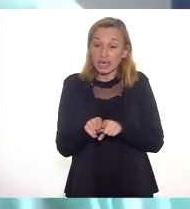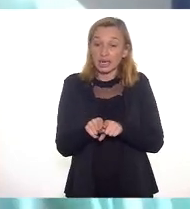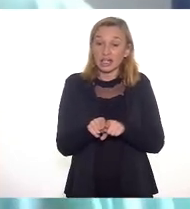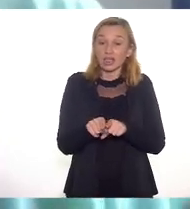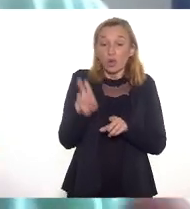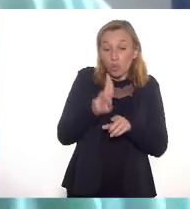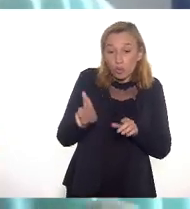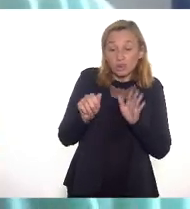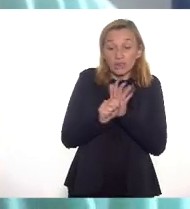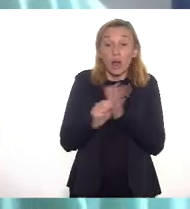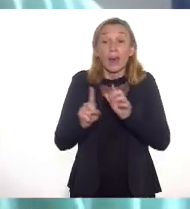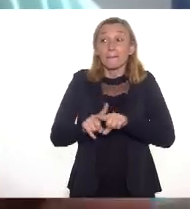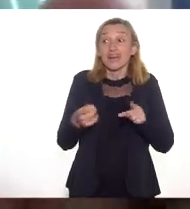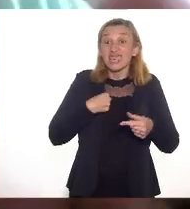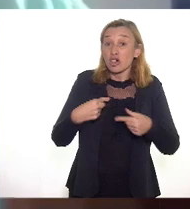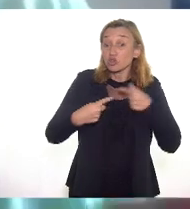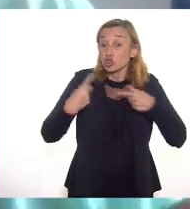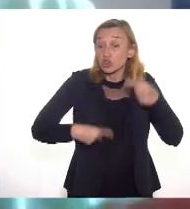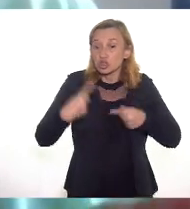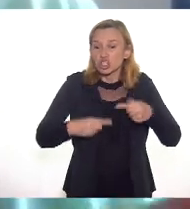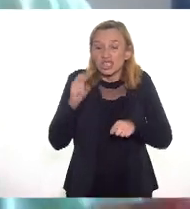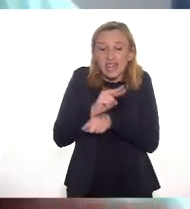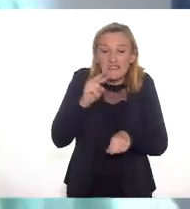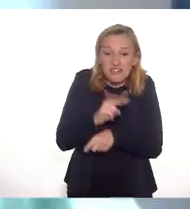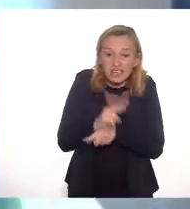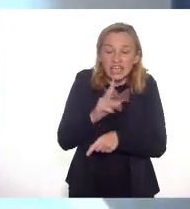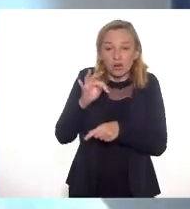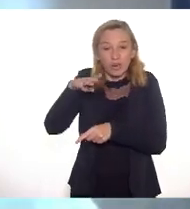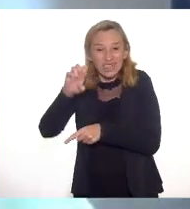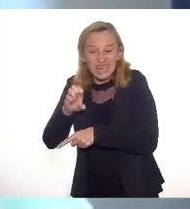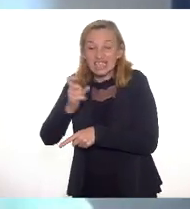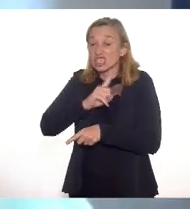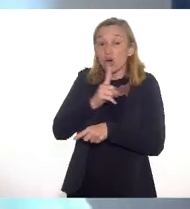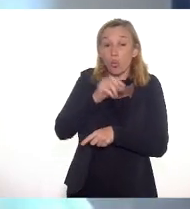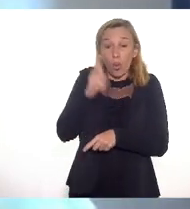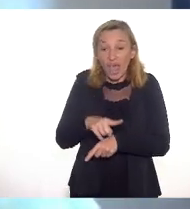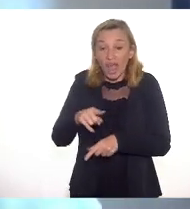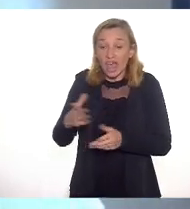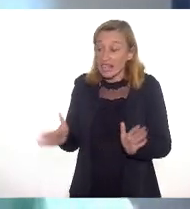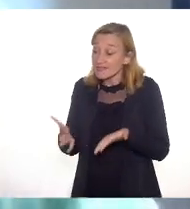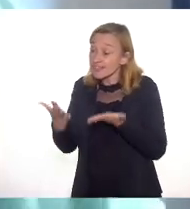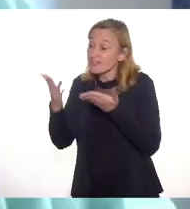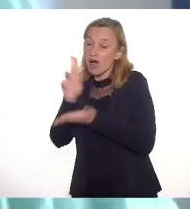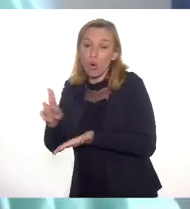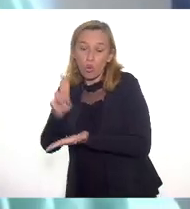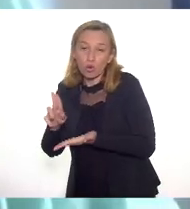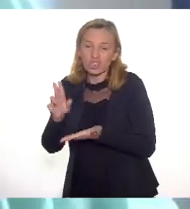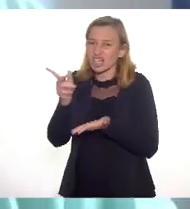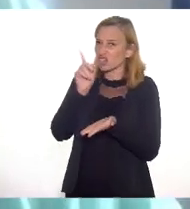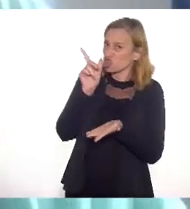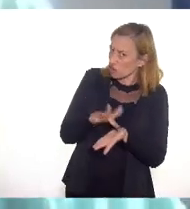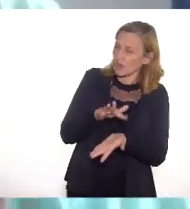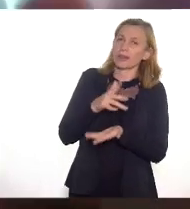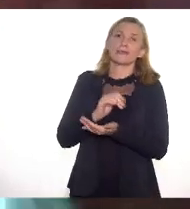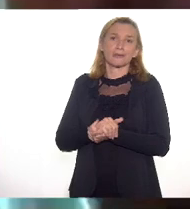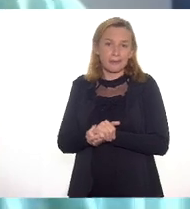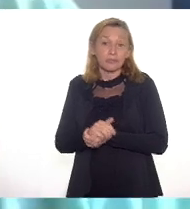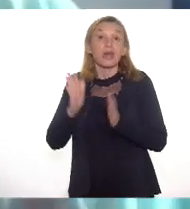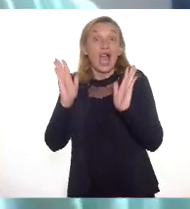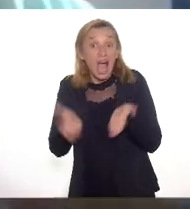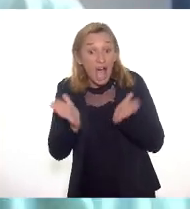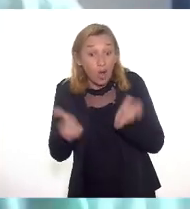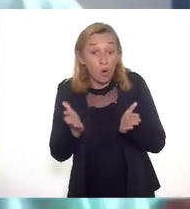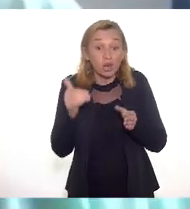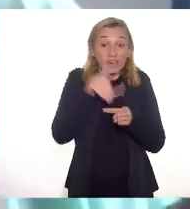isso agora, estou discutindo que defender uma tese não é fazer apologia, é completamente diferente. Agora, o que a gente